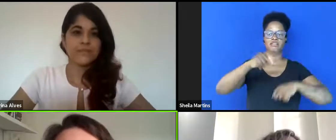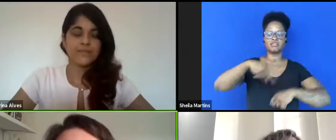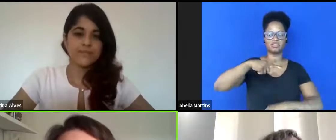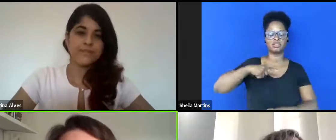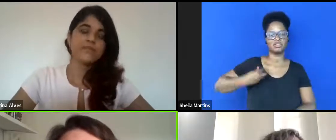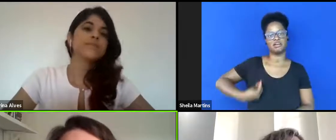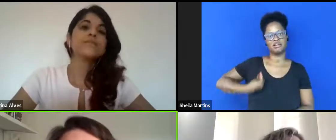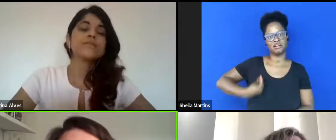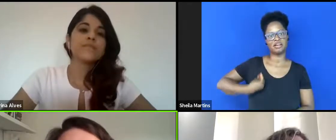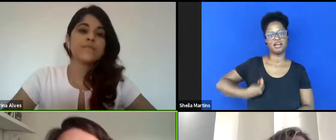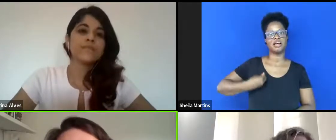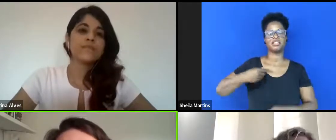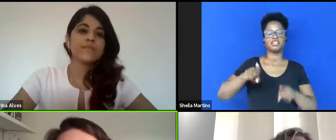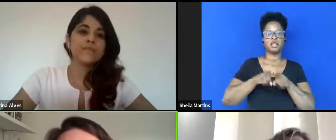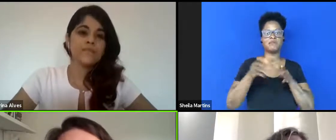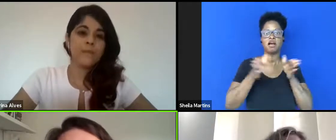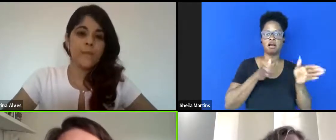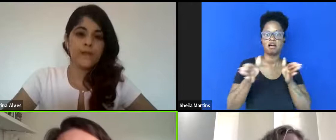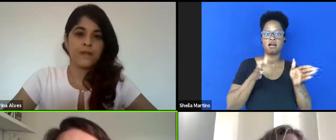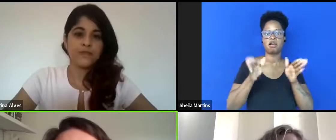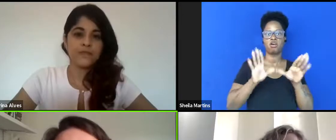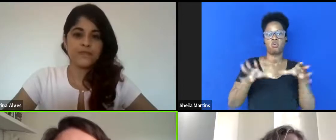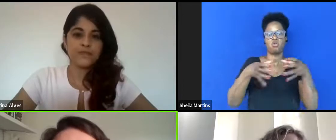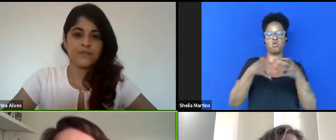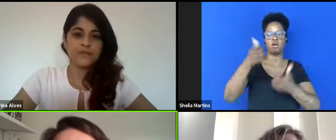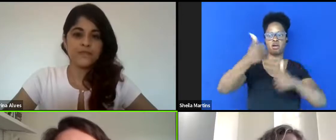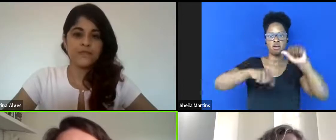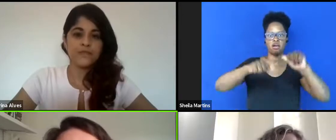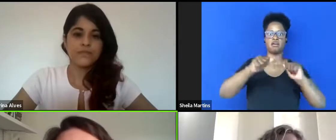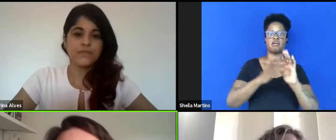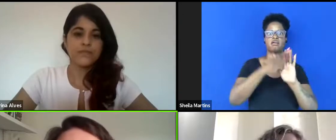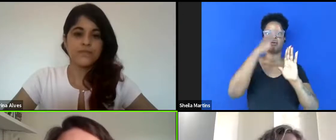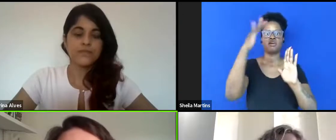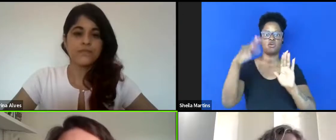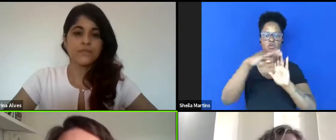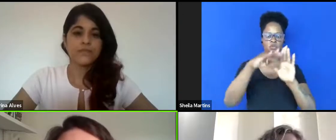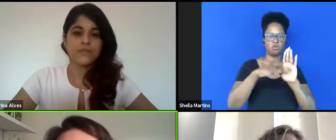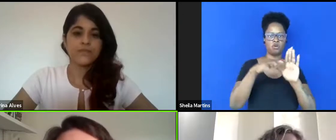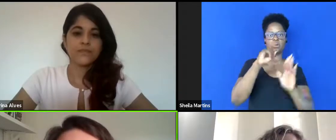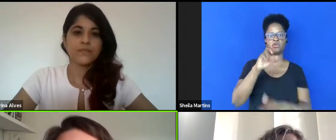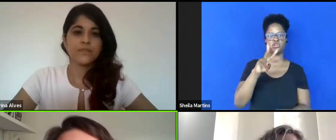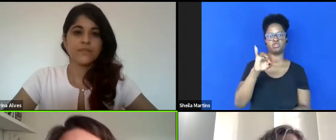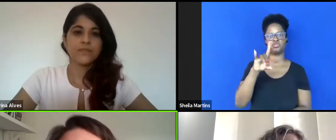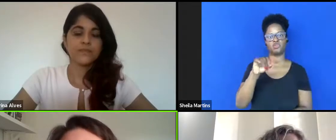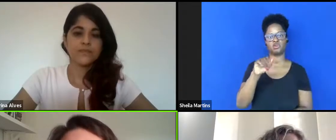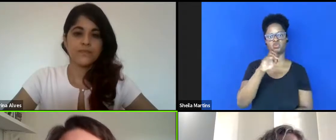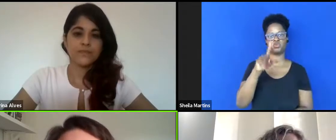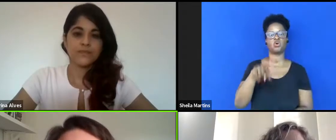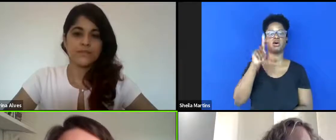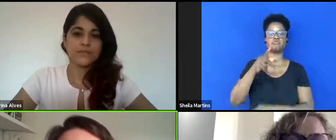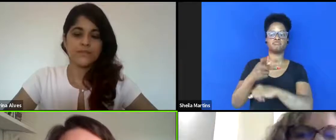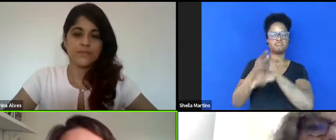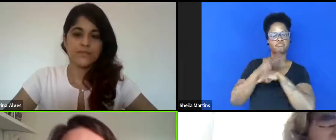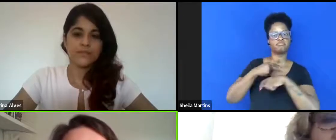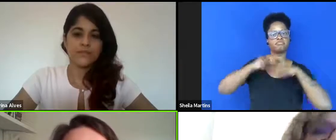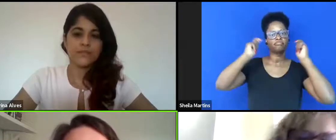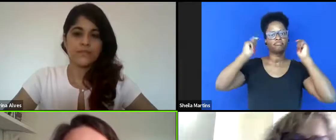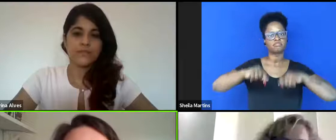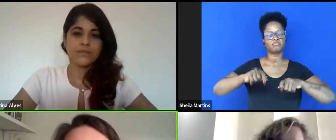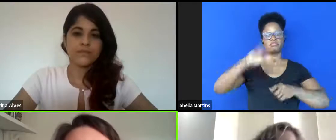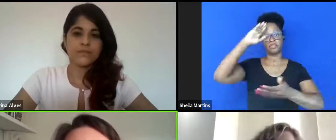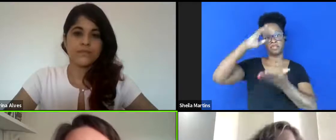a sensibilidade do comitê avaliador do Prêmio Oswaldo Cruz em dar essa menção honrosa, né, à tese da